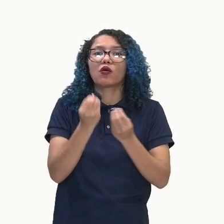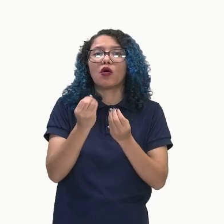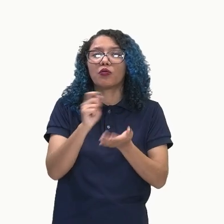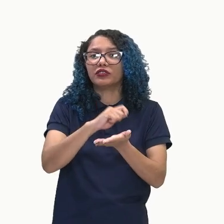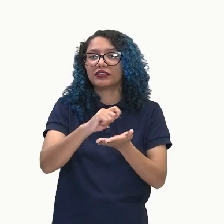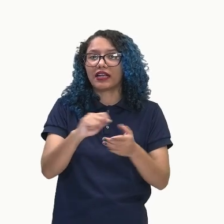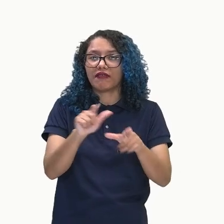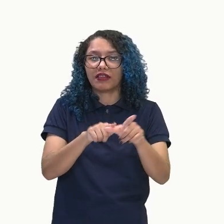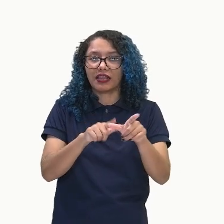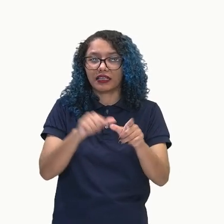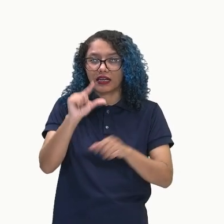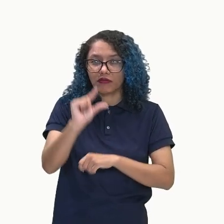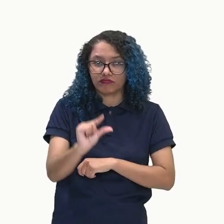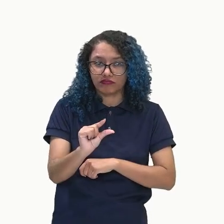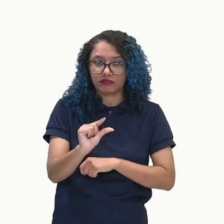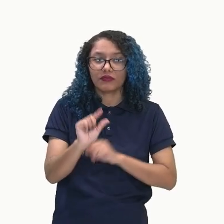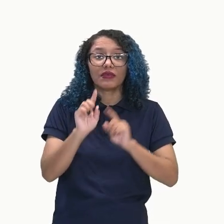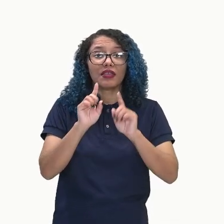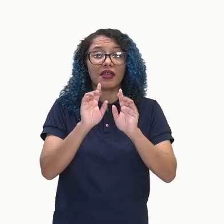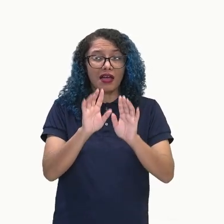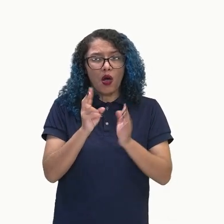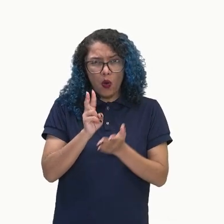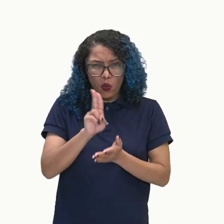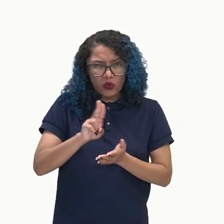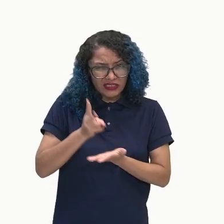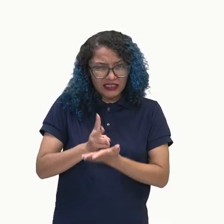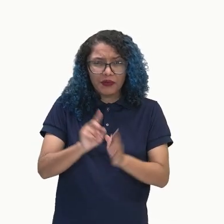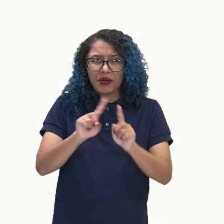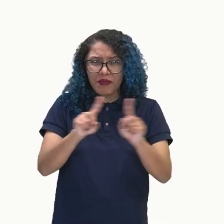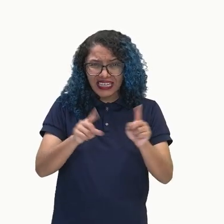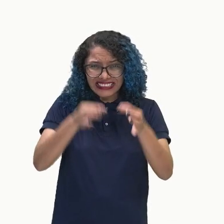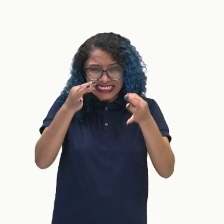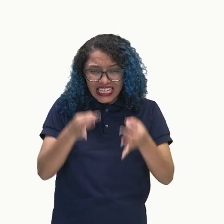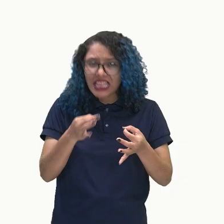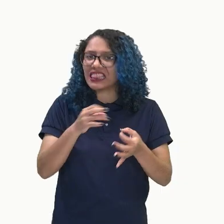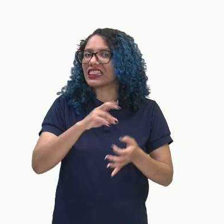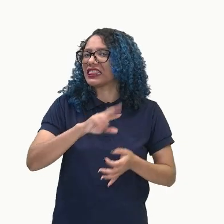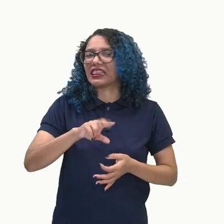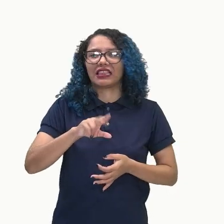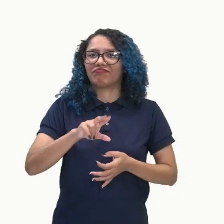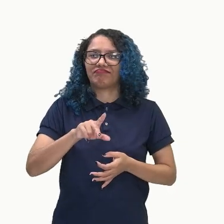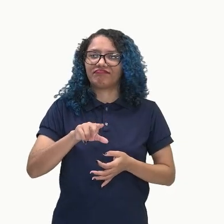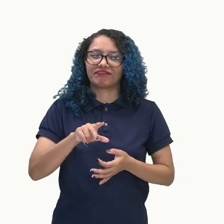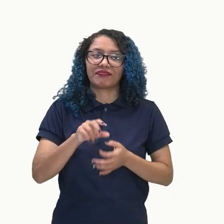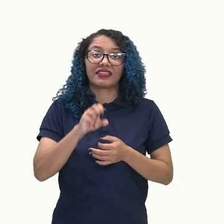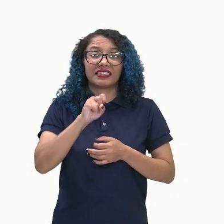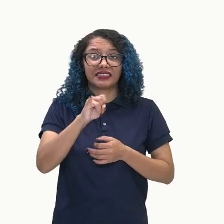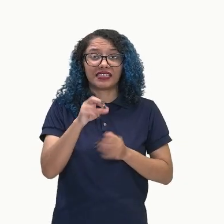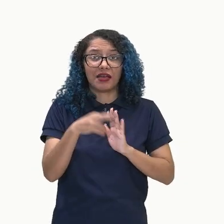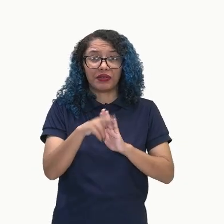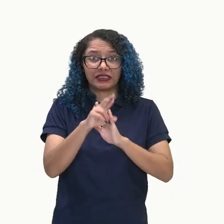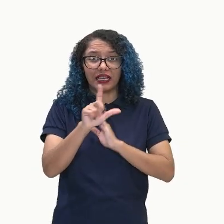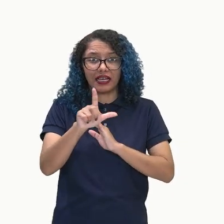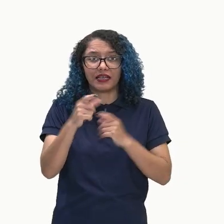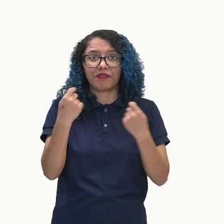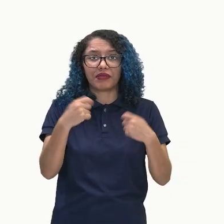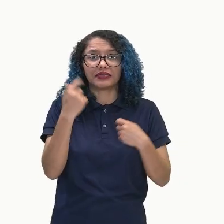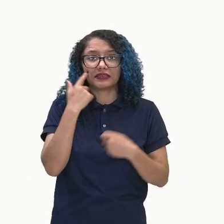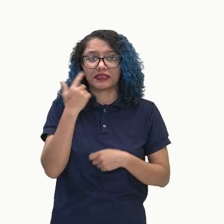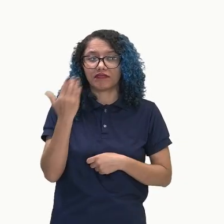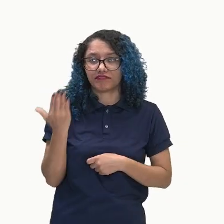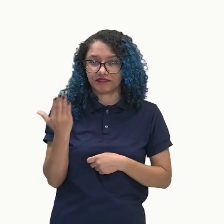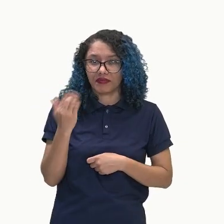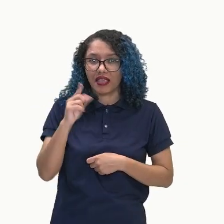mas não é o matematicamente correto. Todas as vezes que for se referir a representar o litro, use o